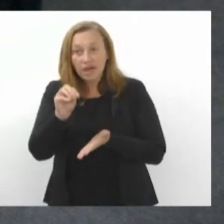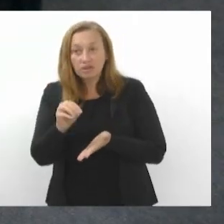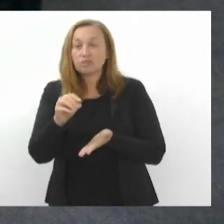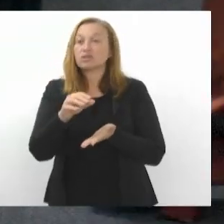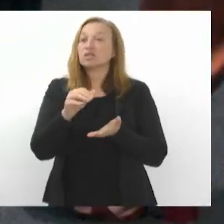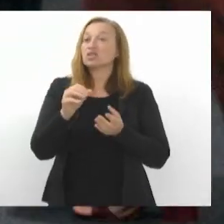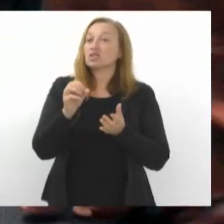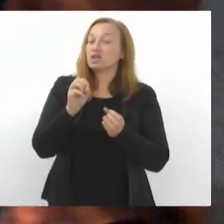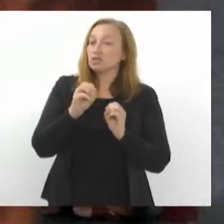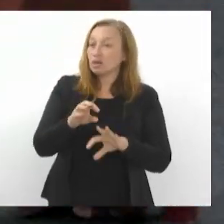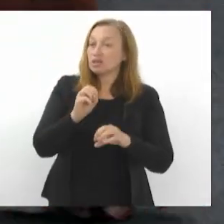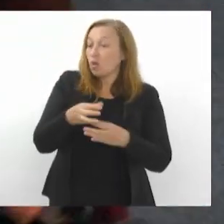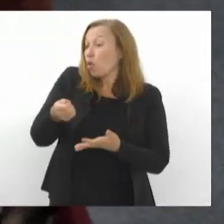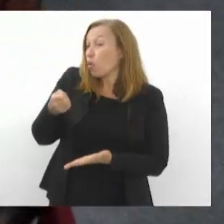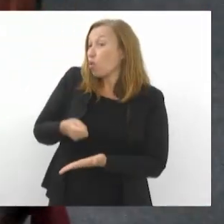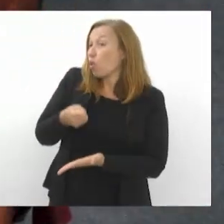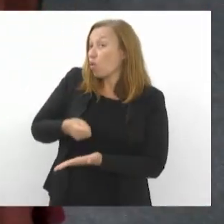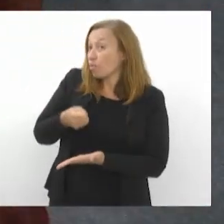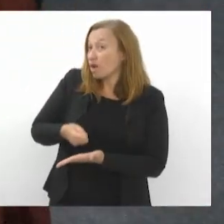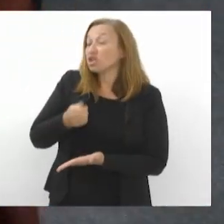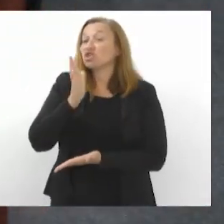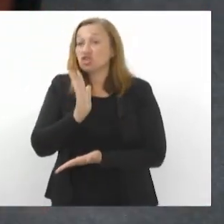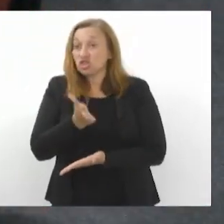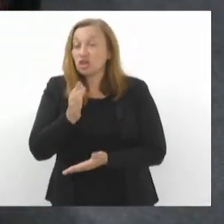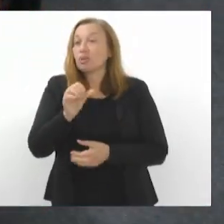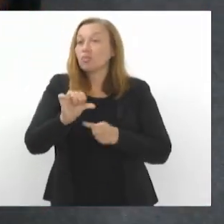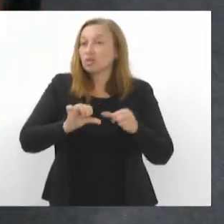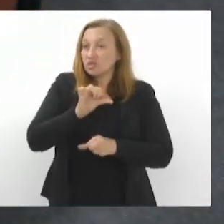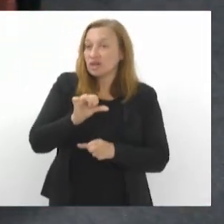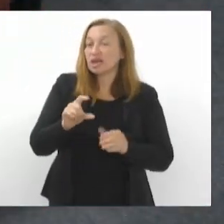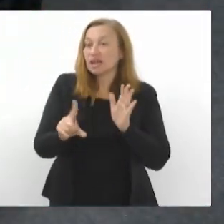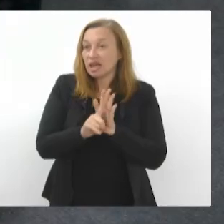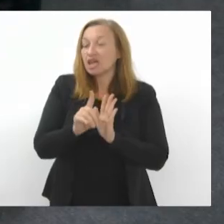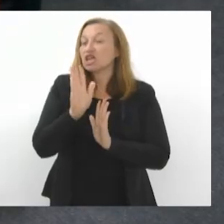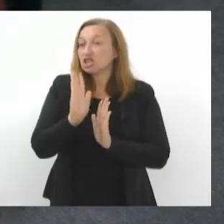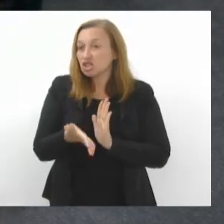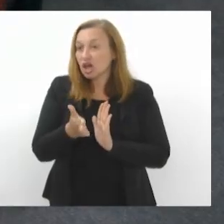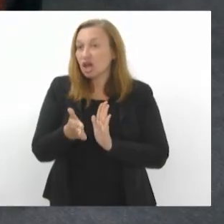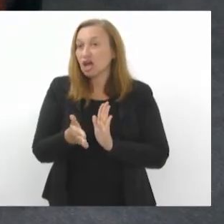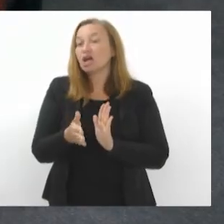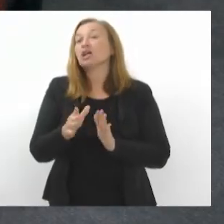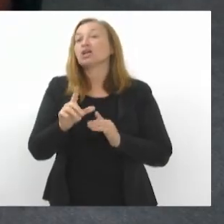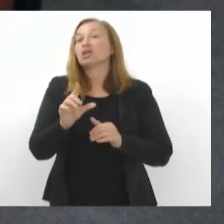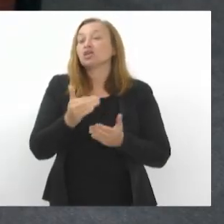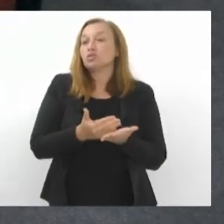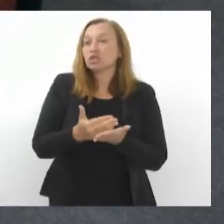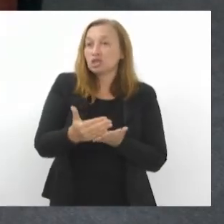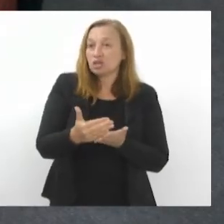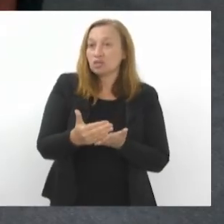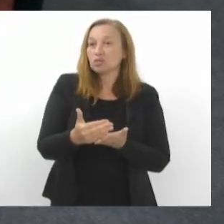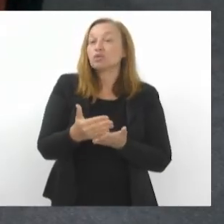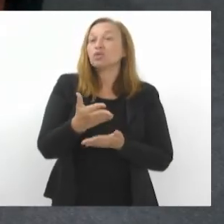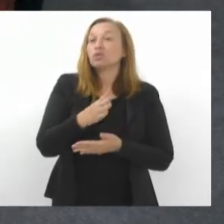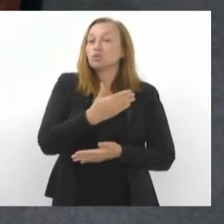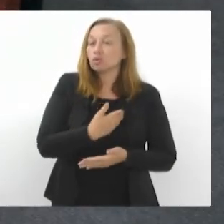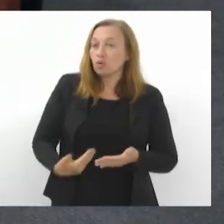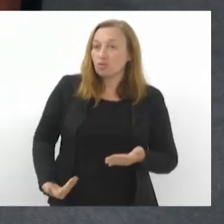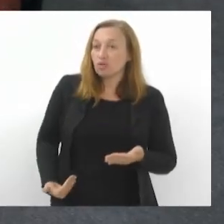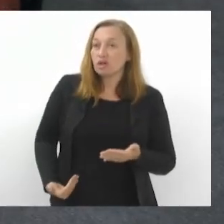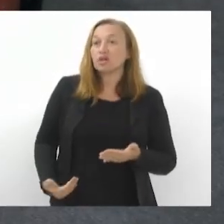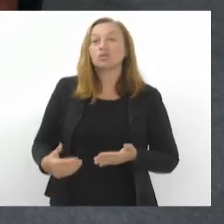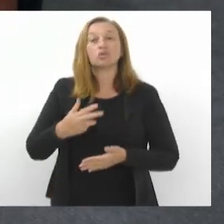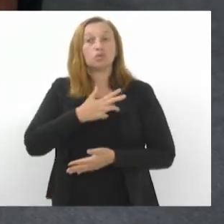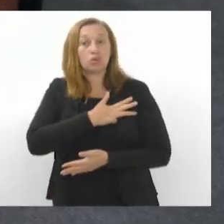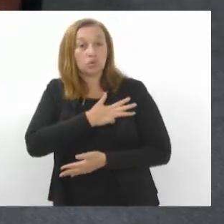Educação, cobrando que, já que foi modificada a lei, já que no início do governo Lula se reviu essa reforma do